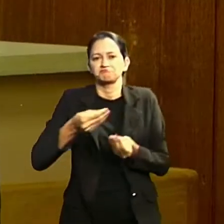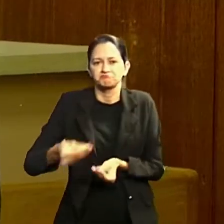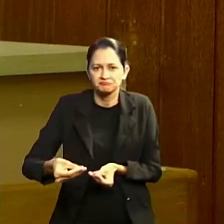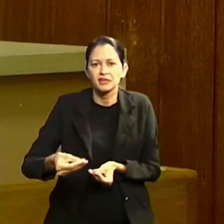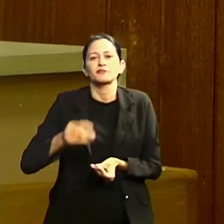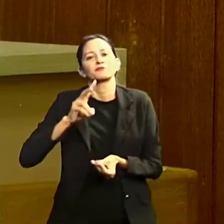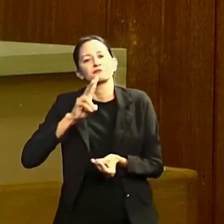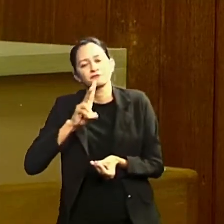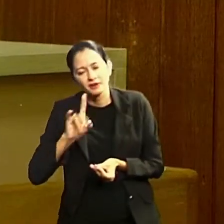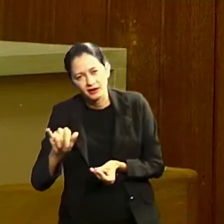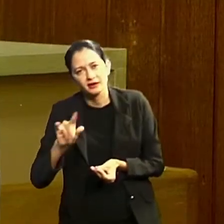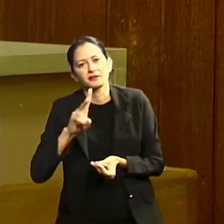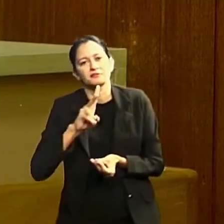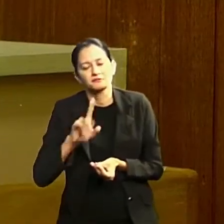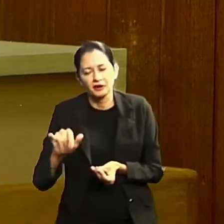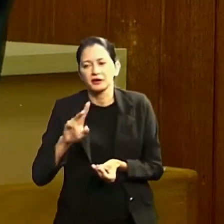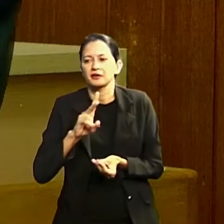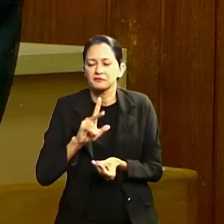iria